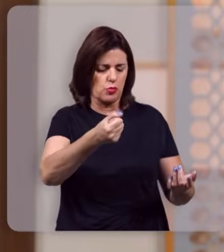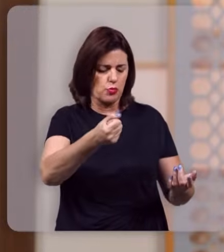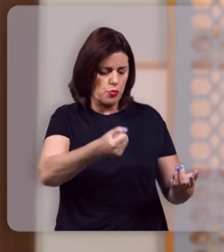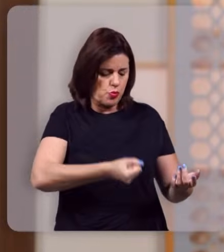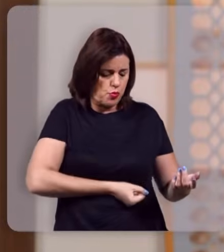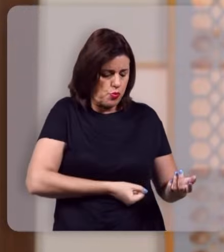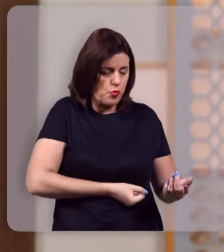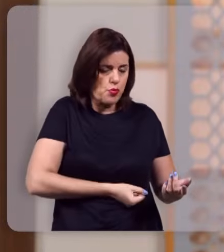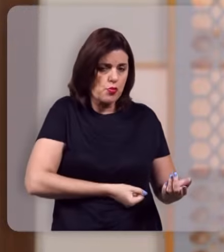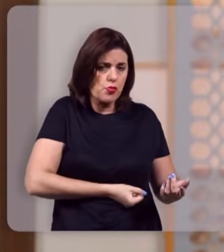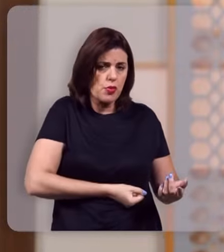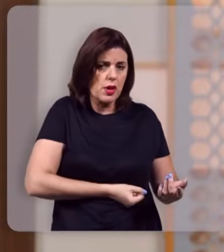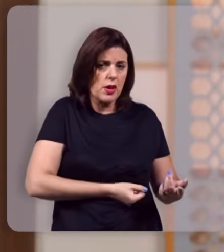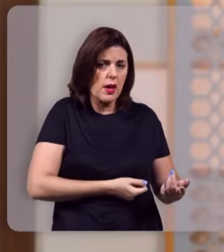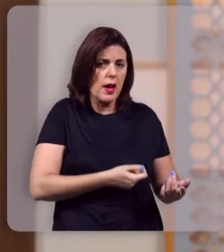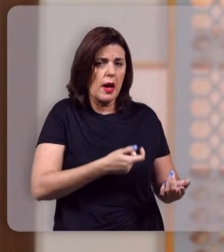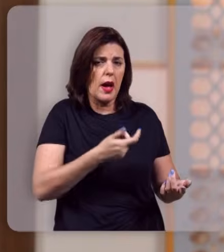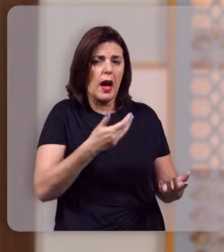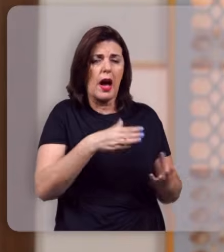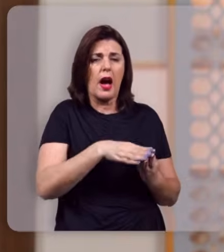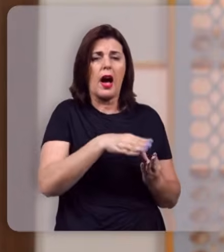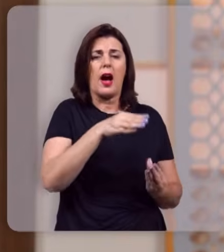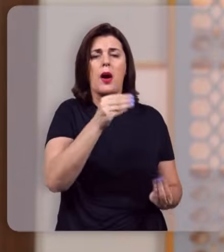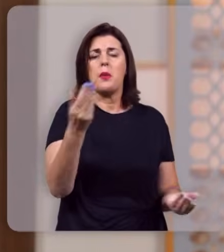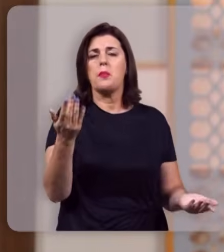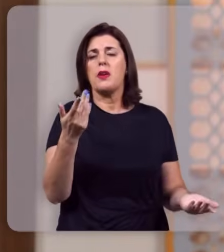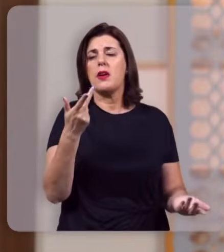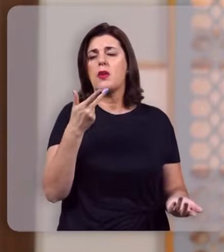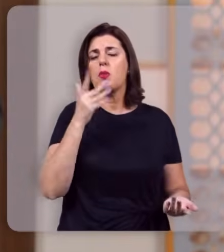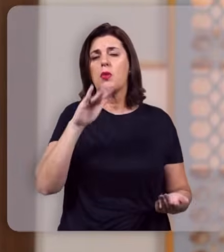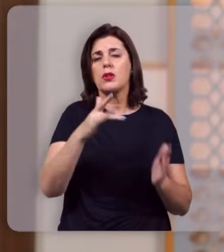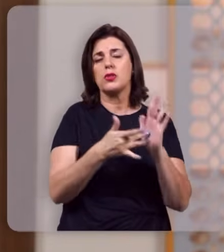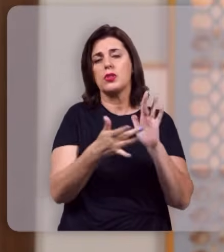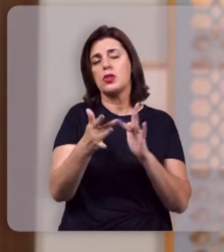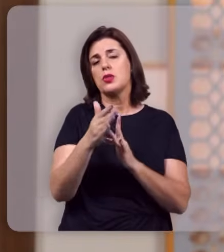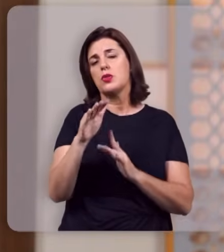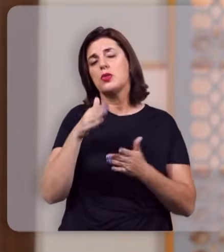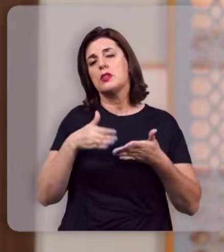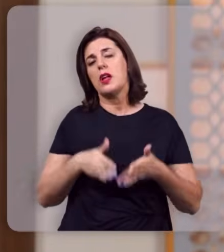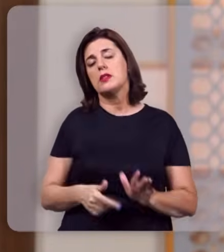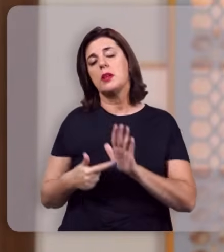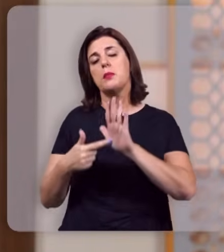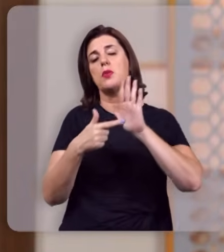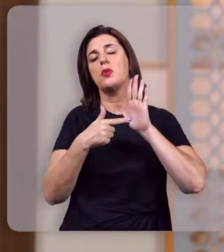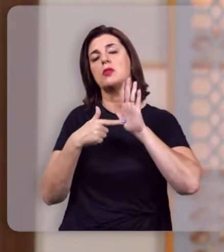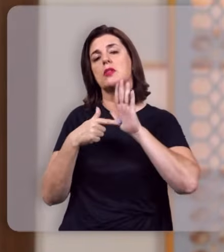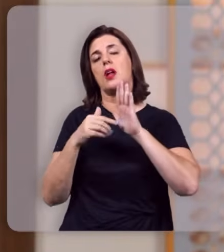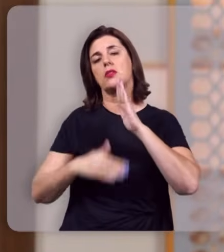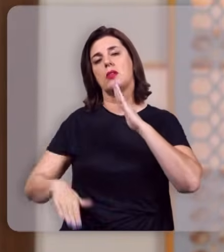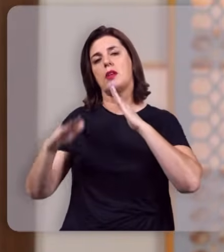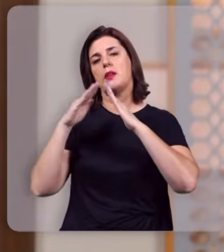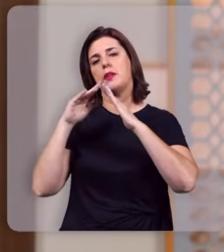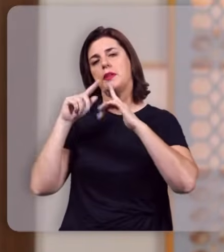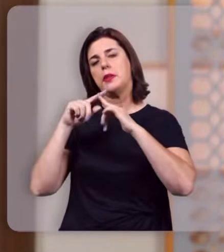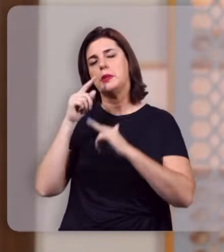sua alma, como falara a ela Simeão, quando Jesus nasceu e foi apresentado ao templo.